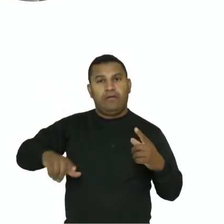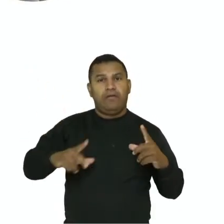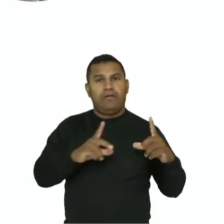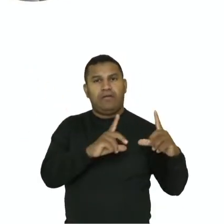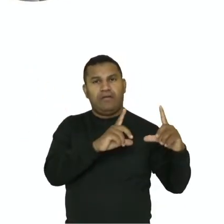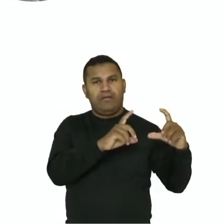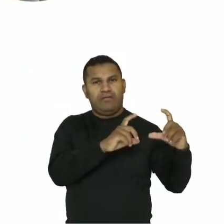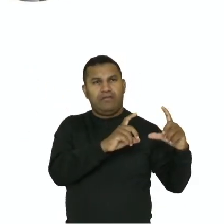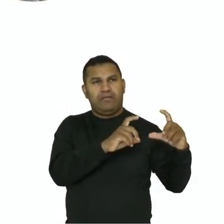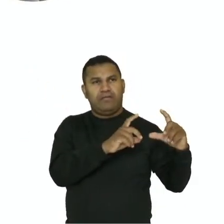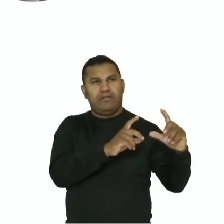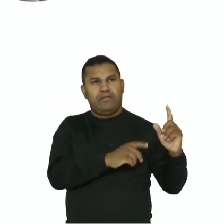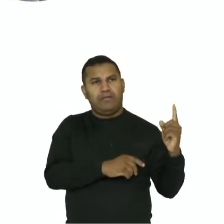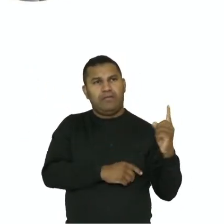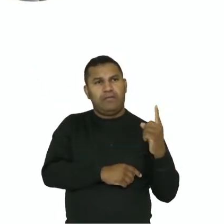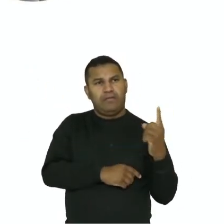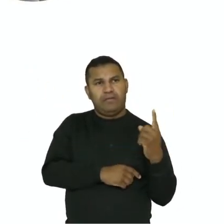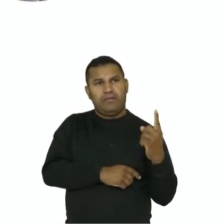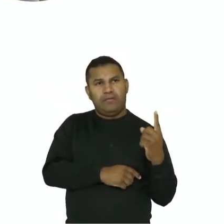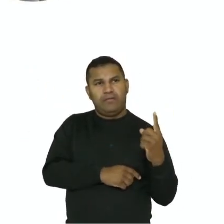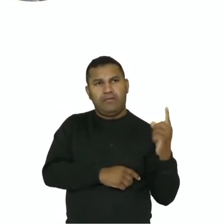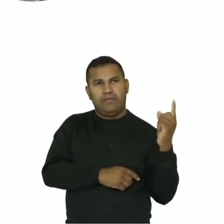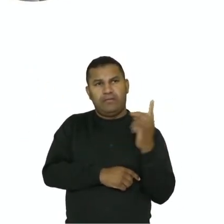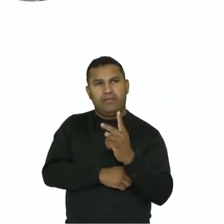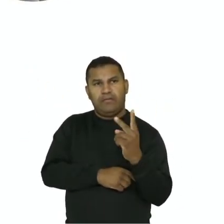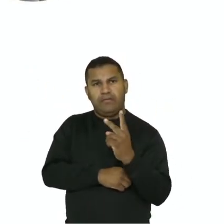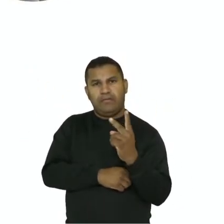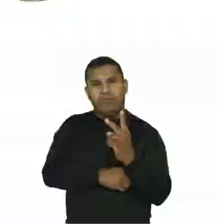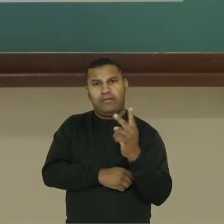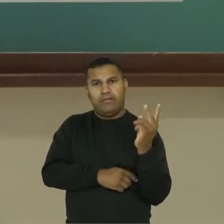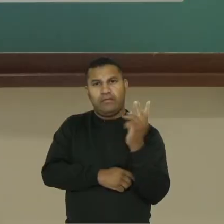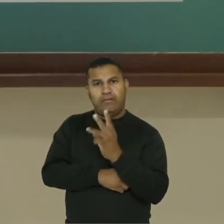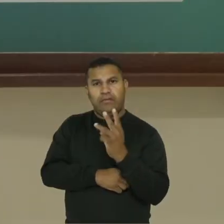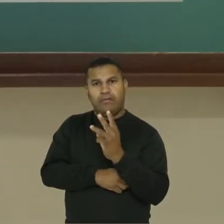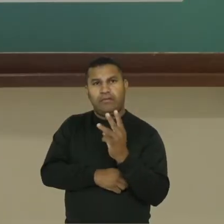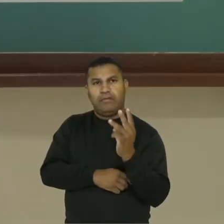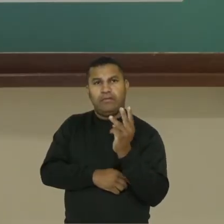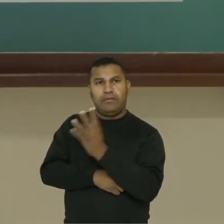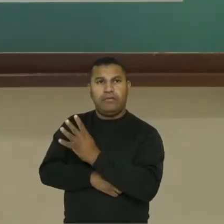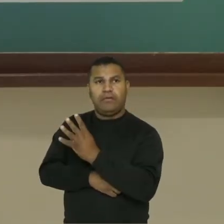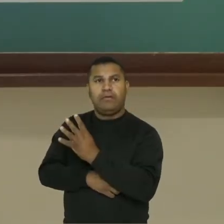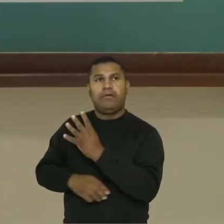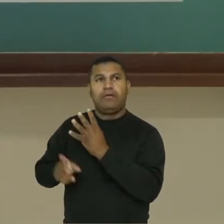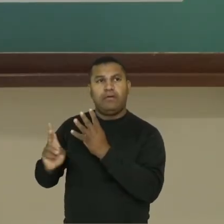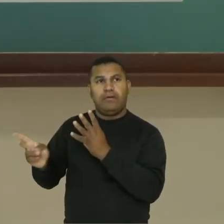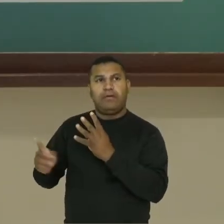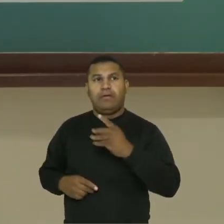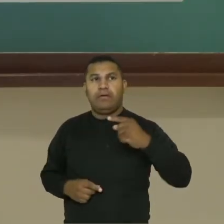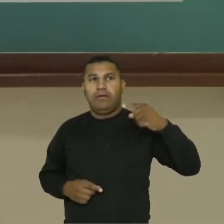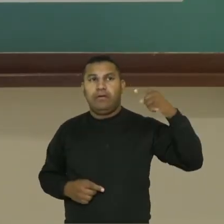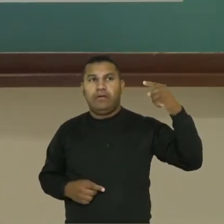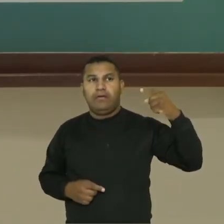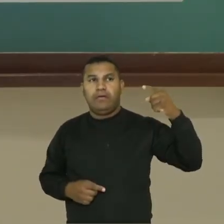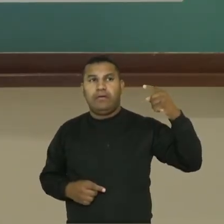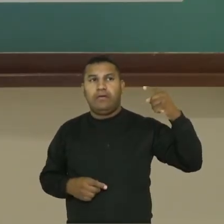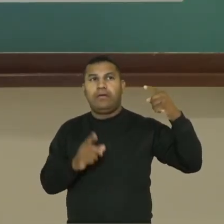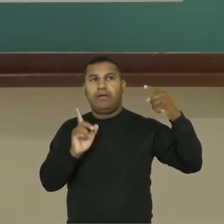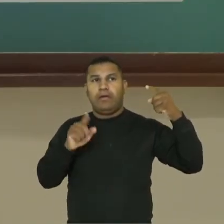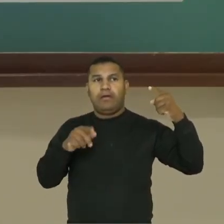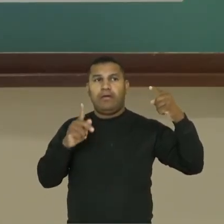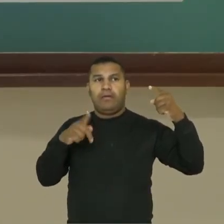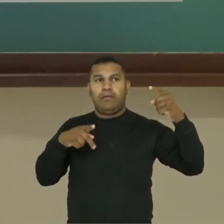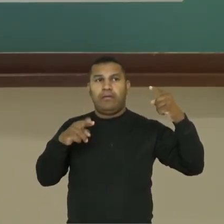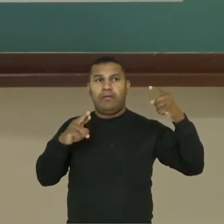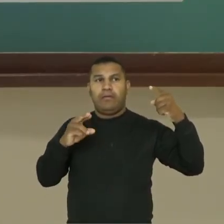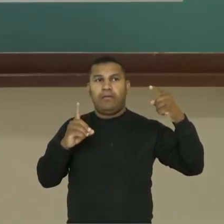e o consumidor terciário. A gente vai dividir eles por níveis e sempre o primeiro nível é ocupado pelo produtor.